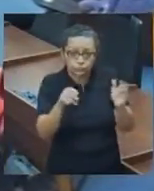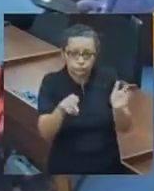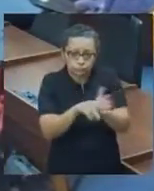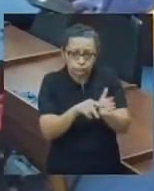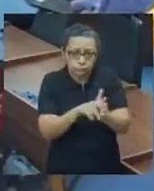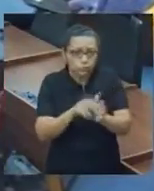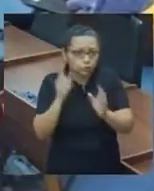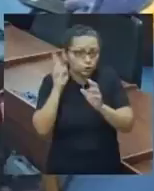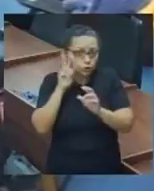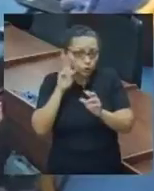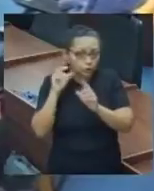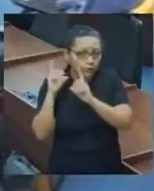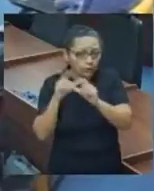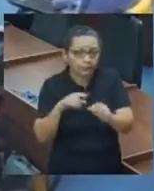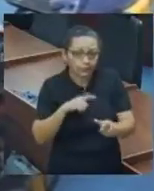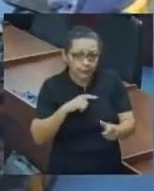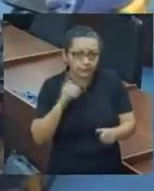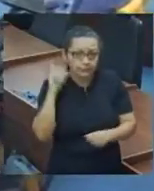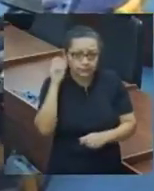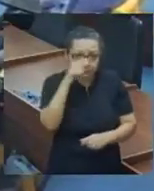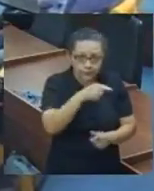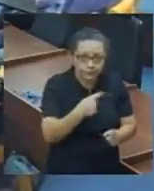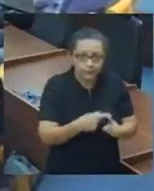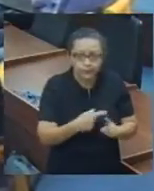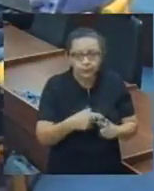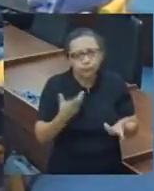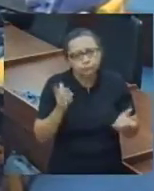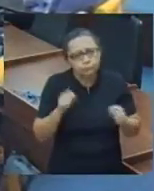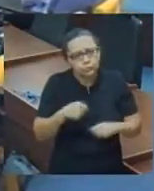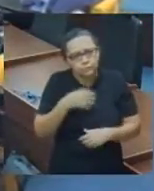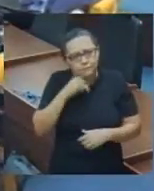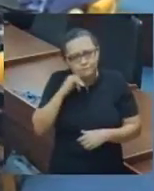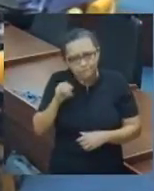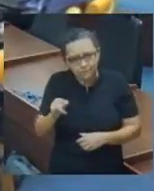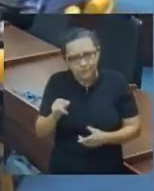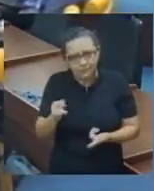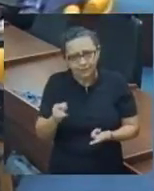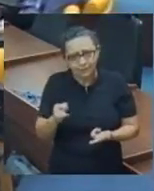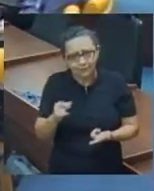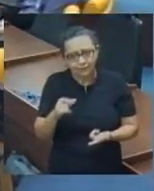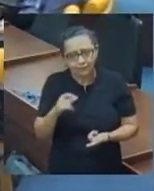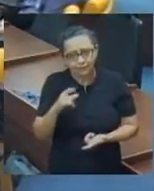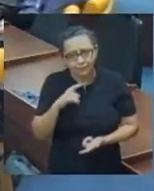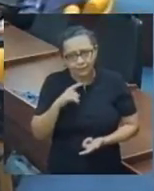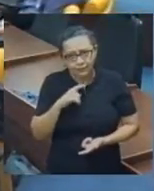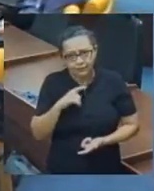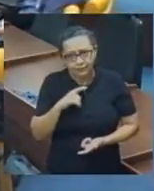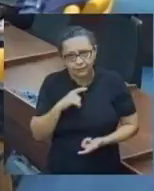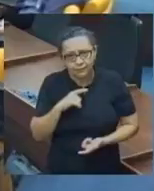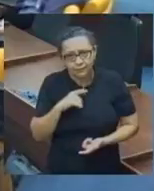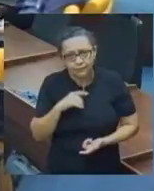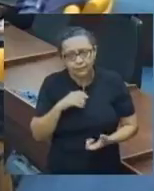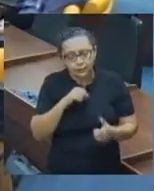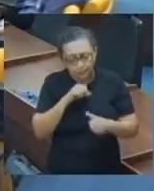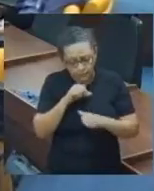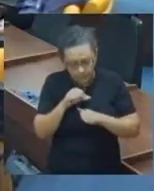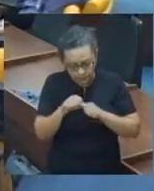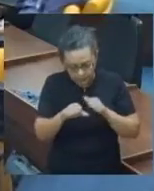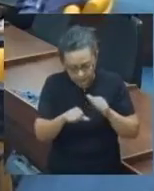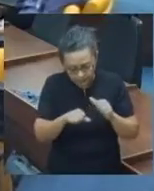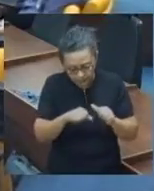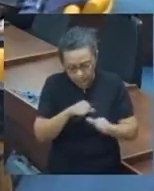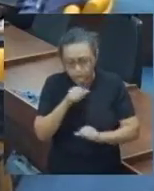guarda das dificuldades o que eu posso dizer é que exigir muitas é